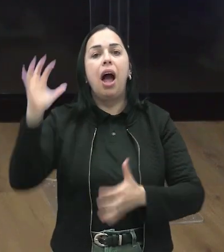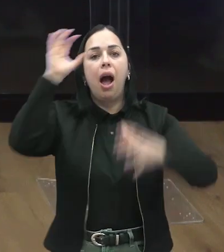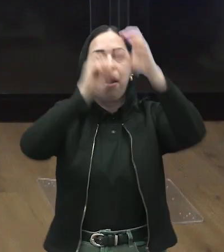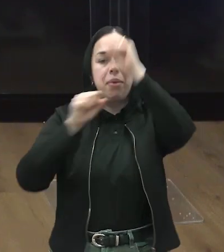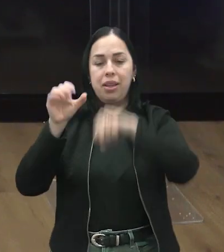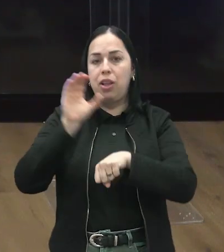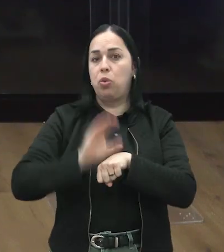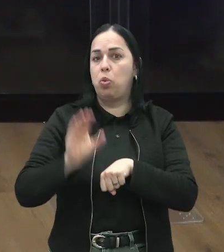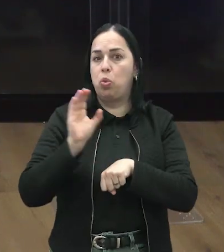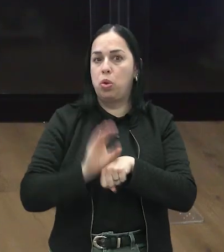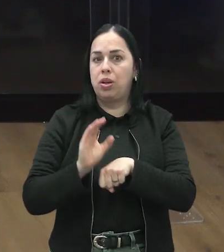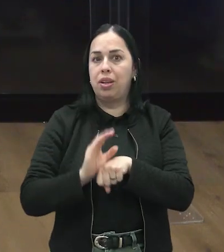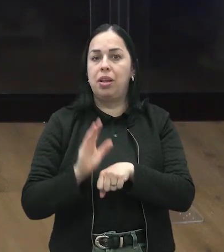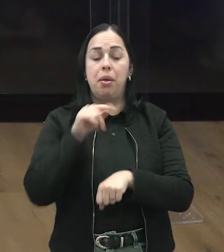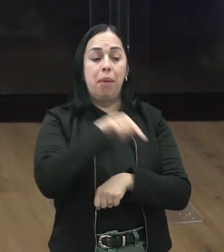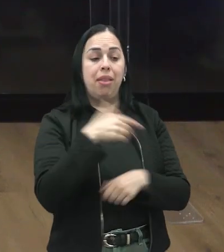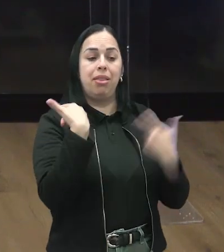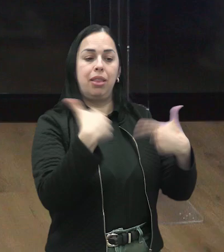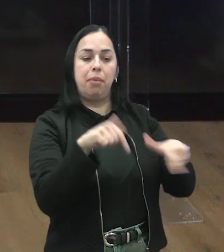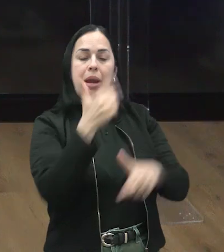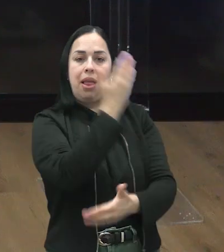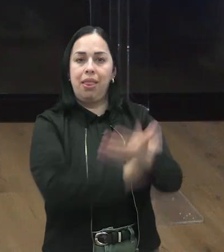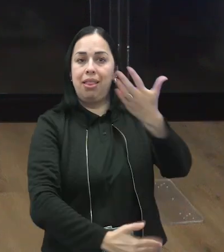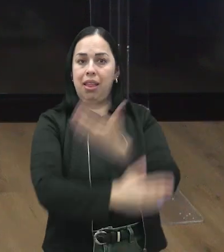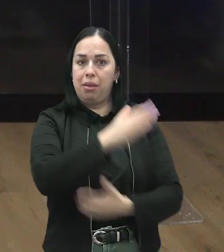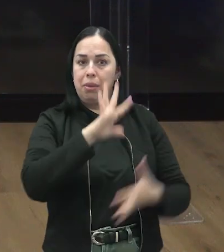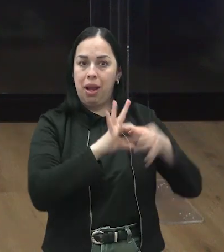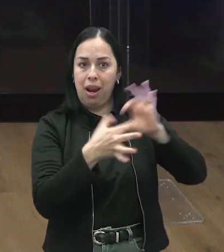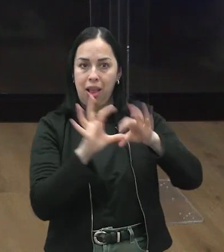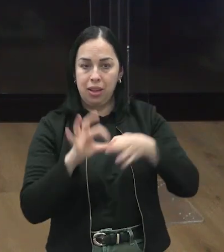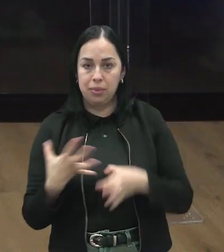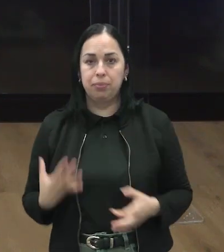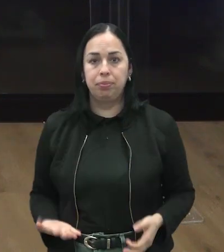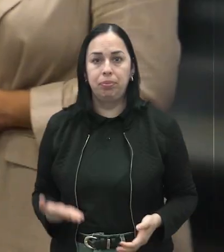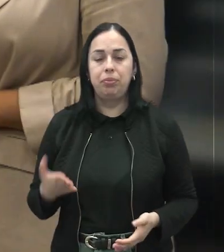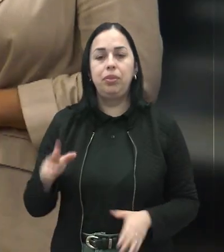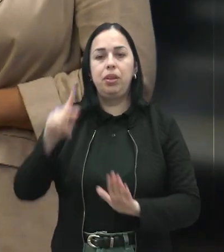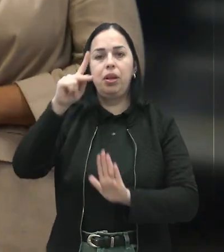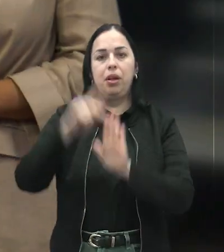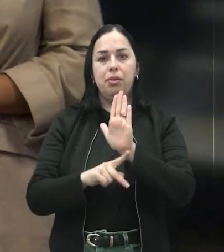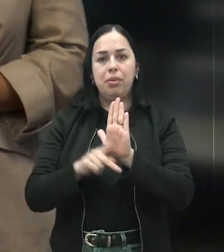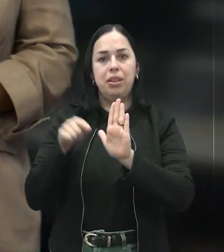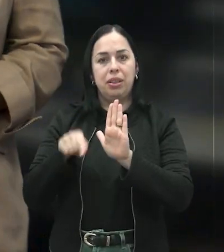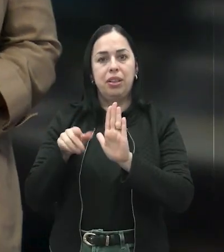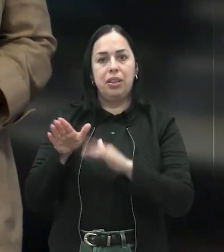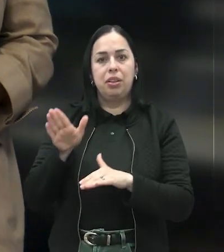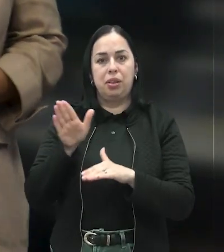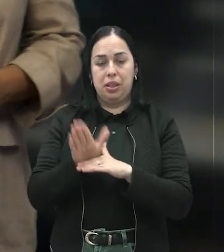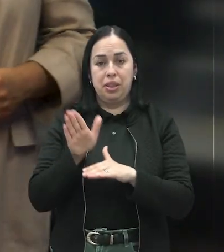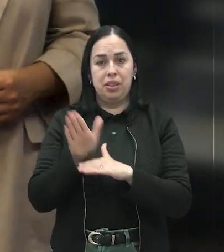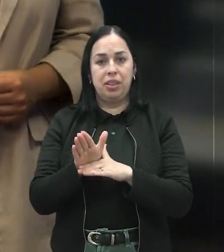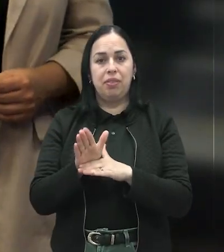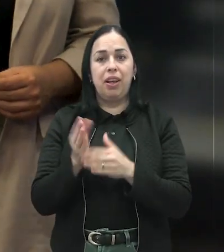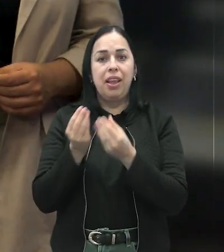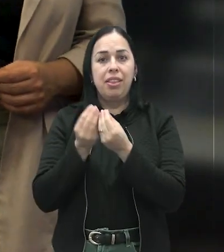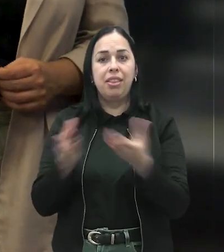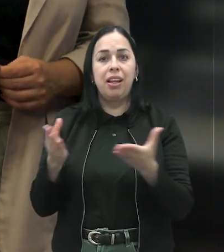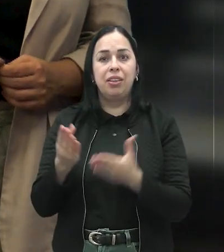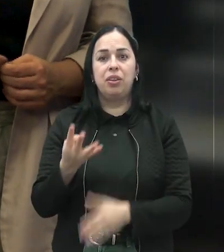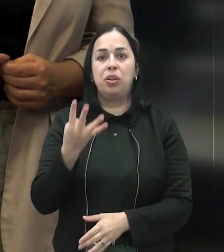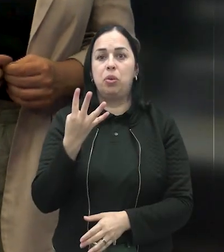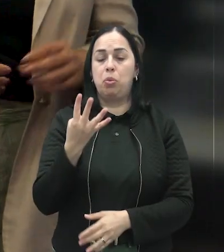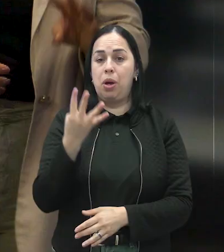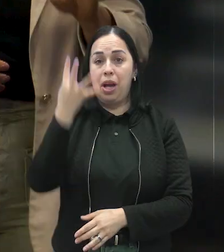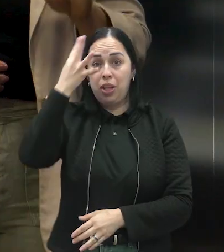em capacitação para atuar com modalidades paralímpicas. O Programa de Desenvolvimento Paralímpico